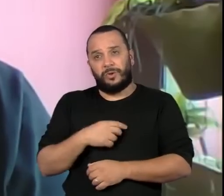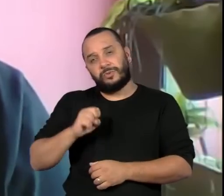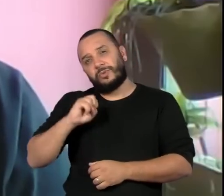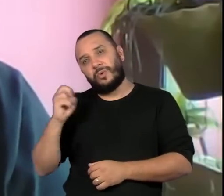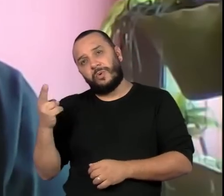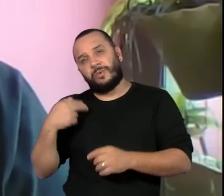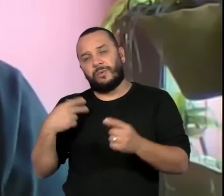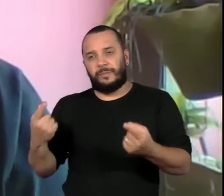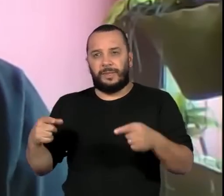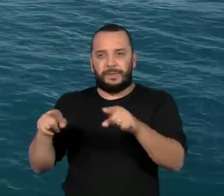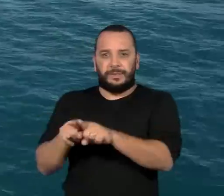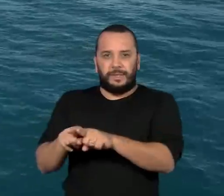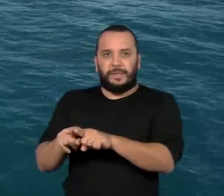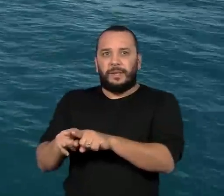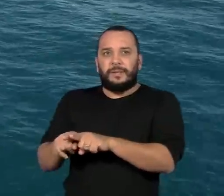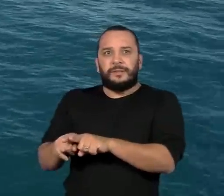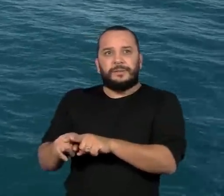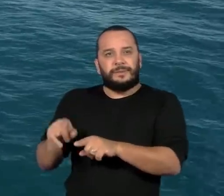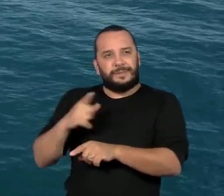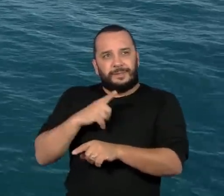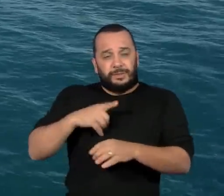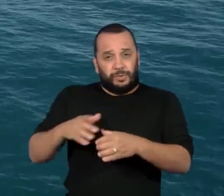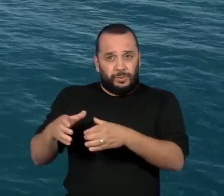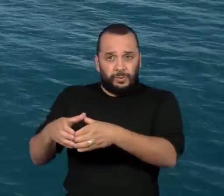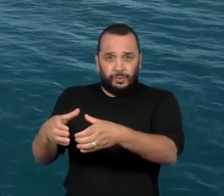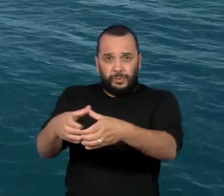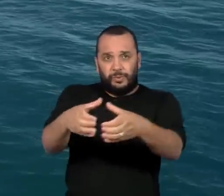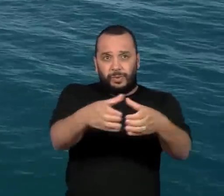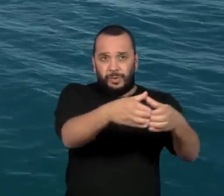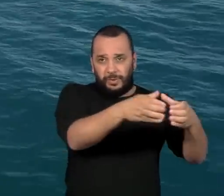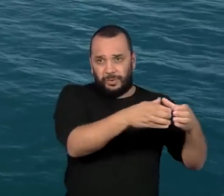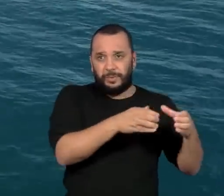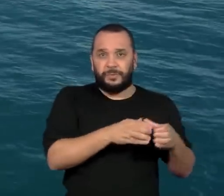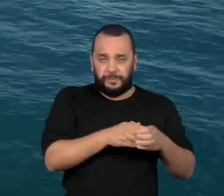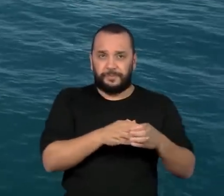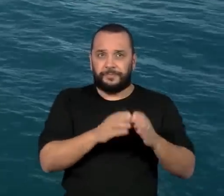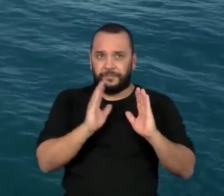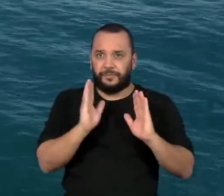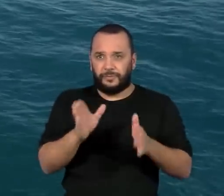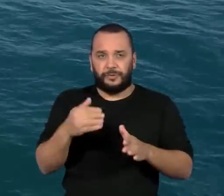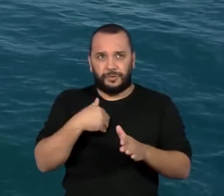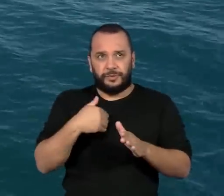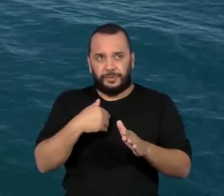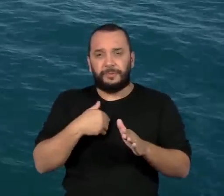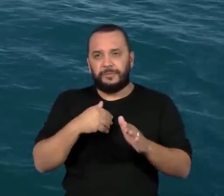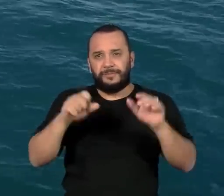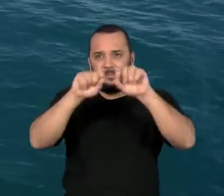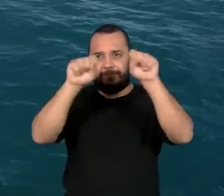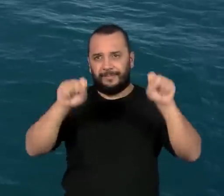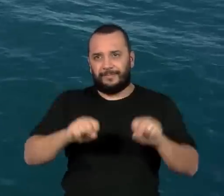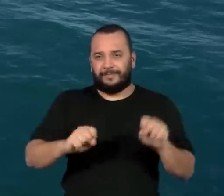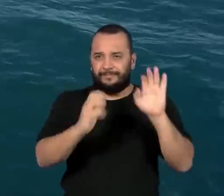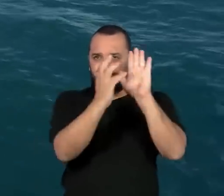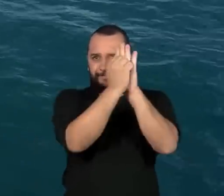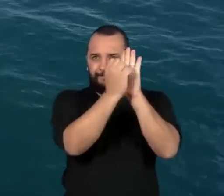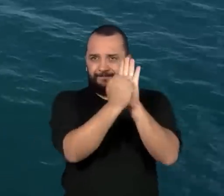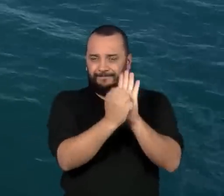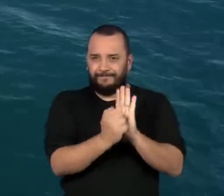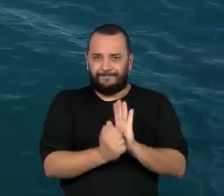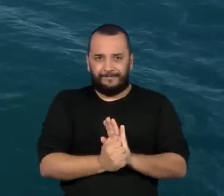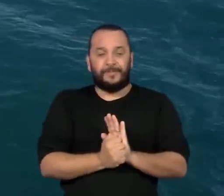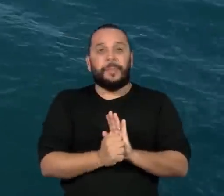parceiros e colaboradores, reuniu todos esses grupos numa base georreferenciada, né, num programa de espacialização, e a partir daí a gente